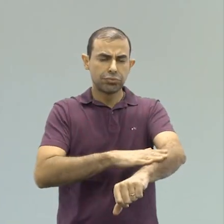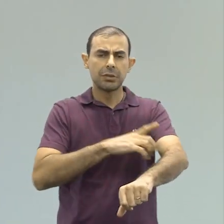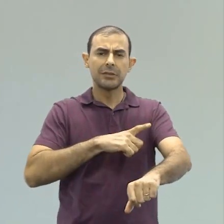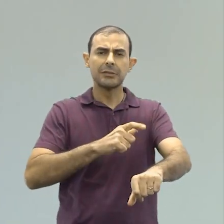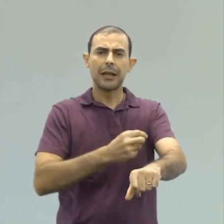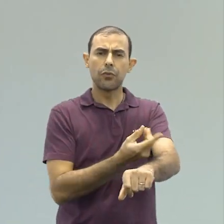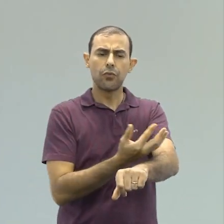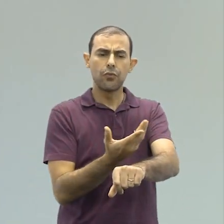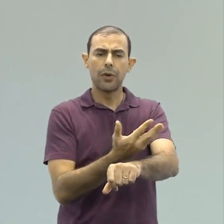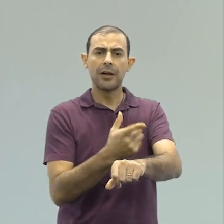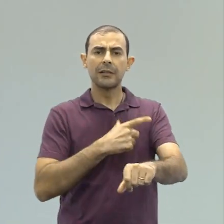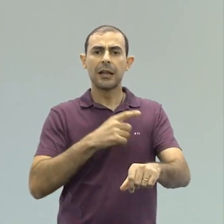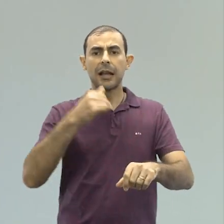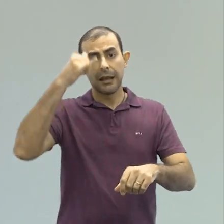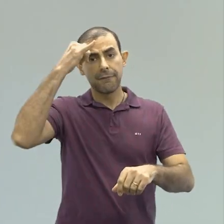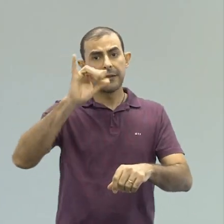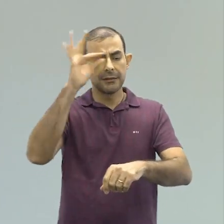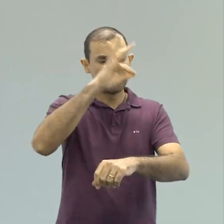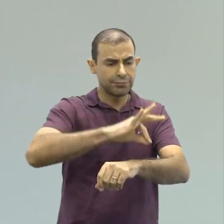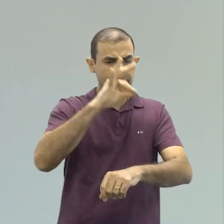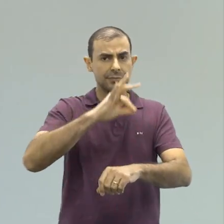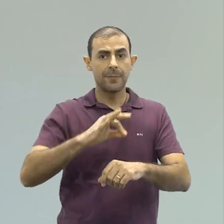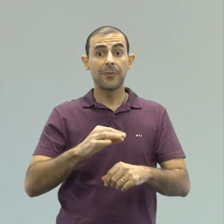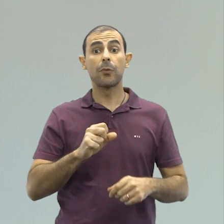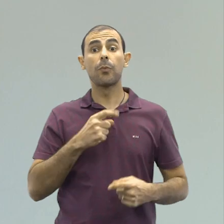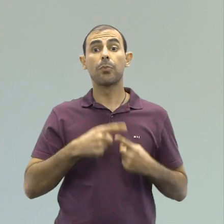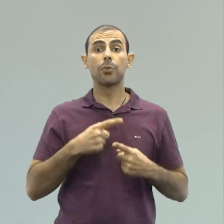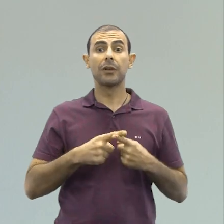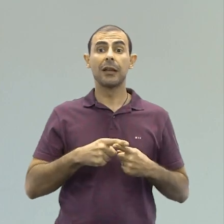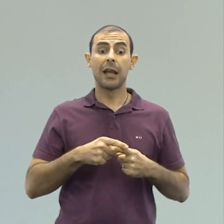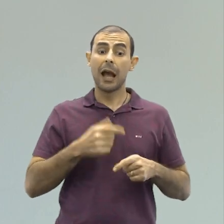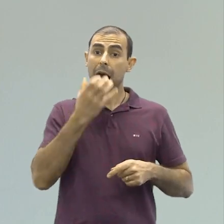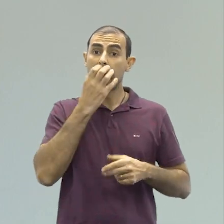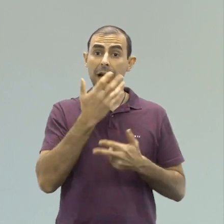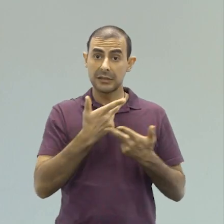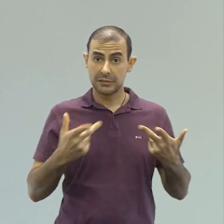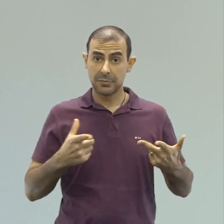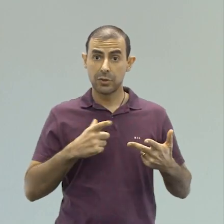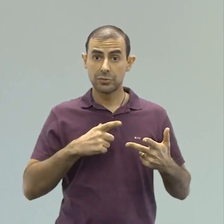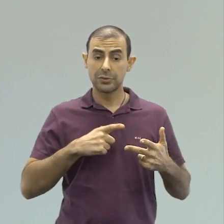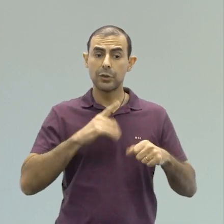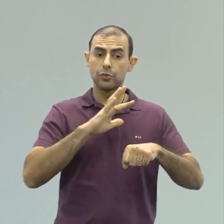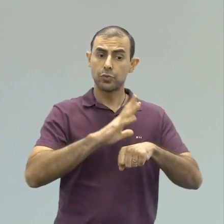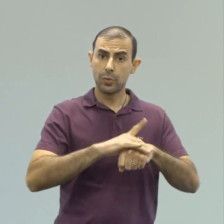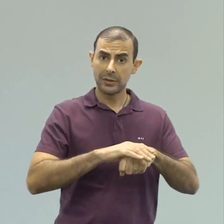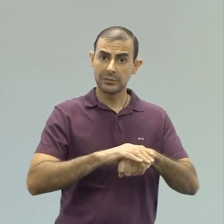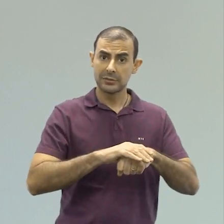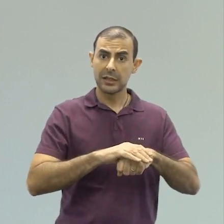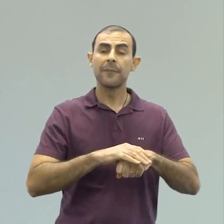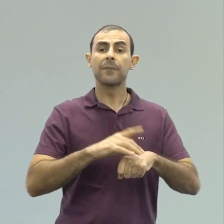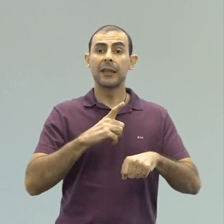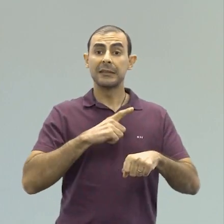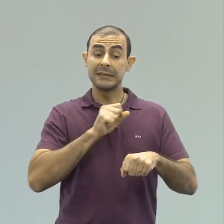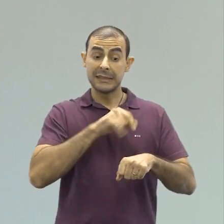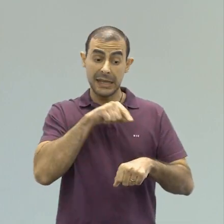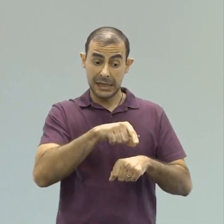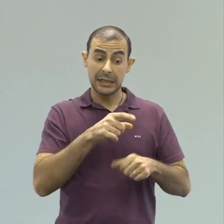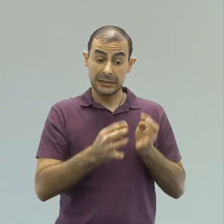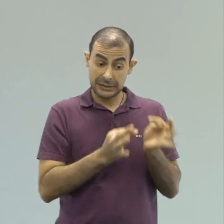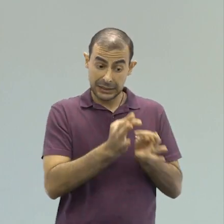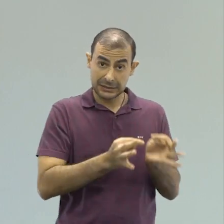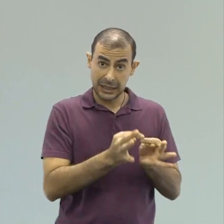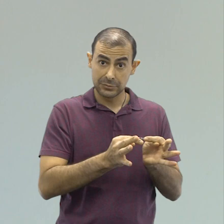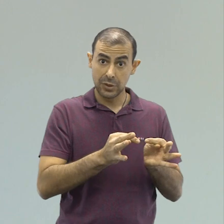o animal doente, o animal que tem sintoma, quanto mais ele é tratado, diminui a carga parasitária e diminui a possibilidade